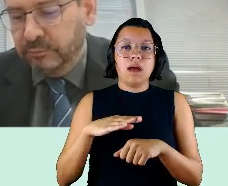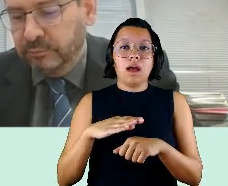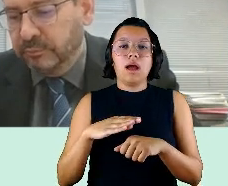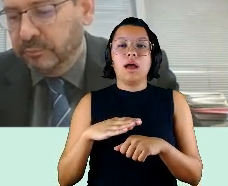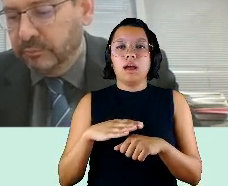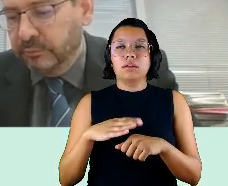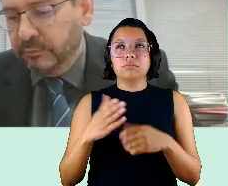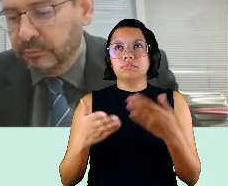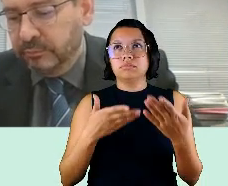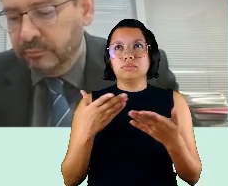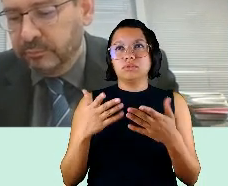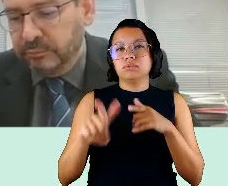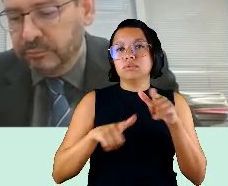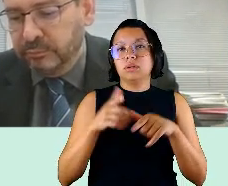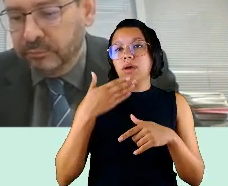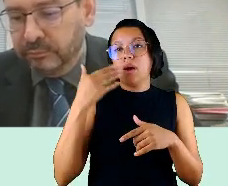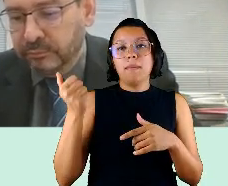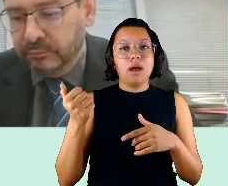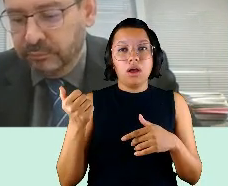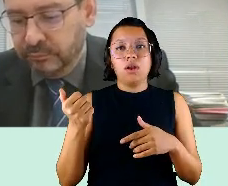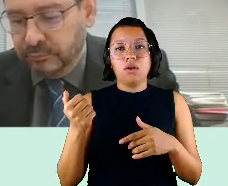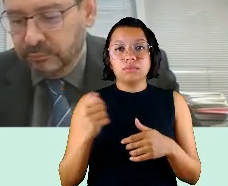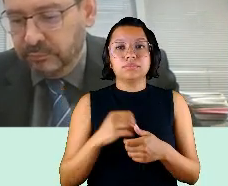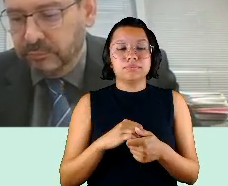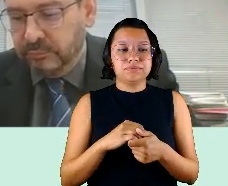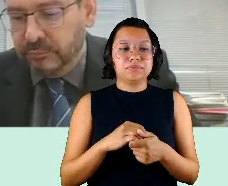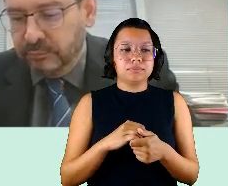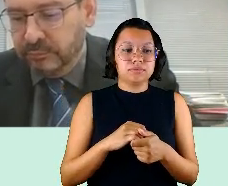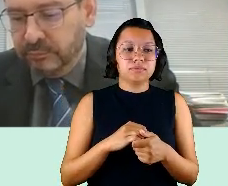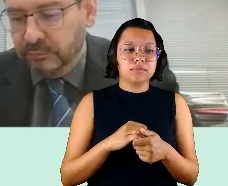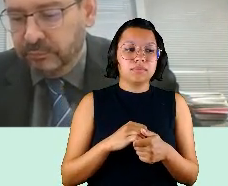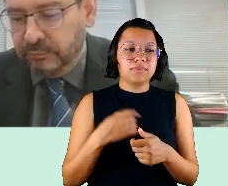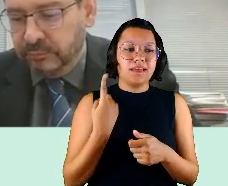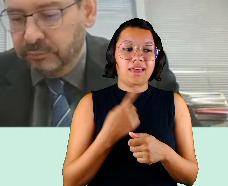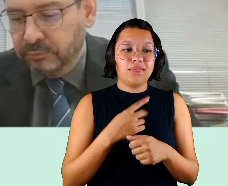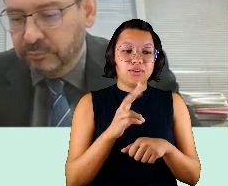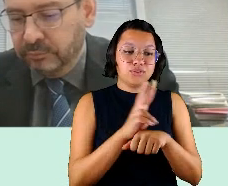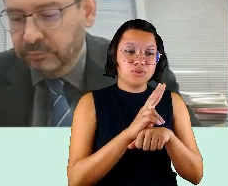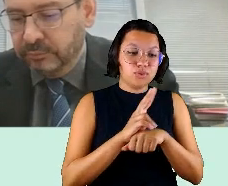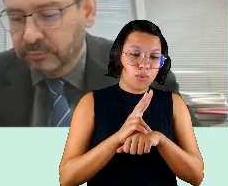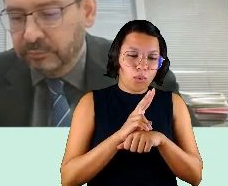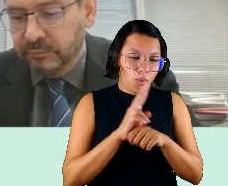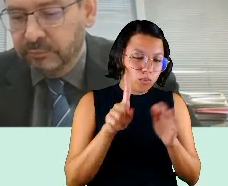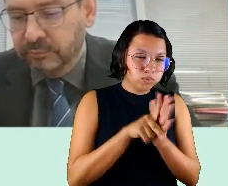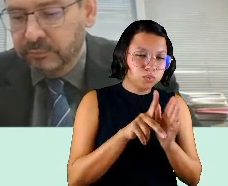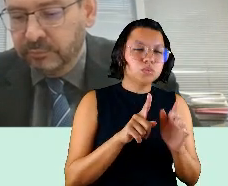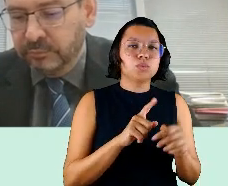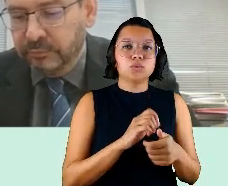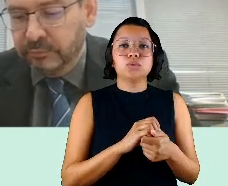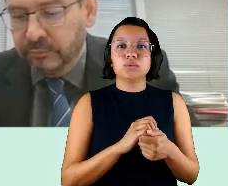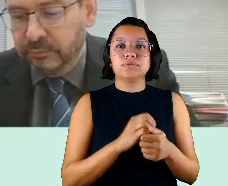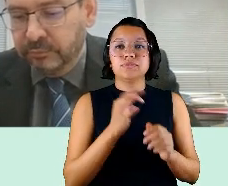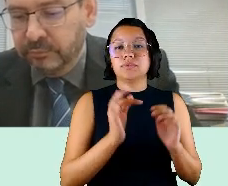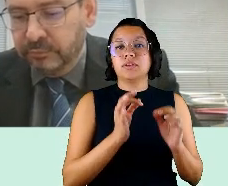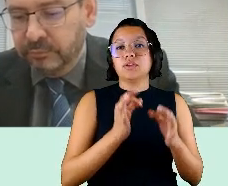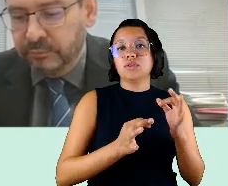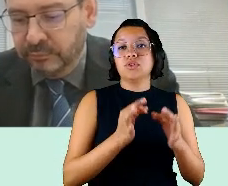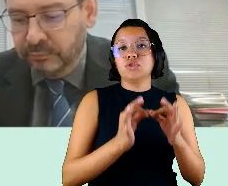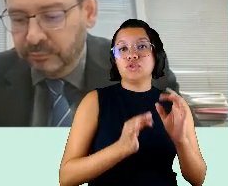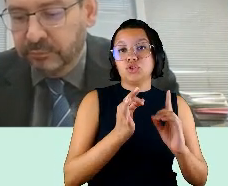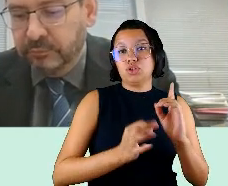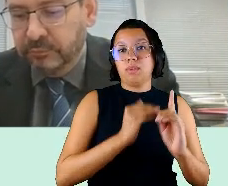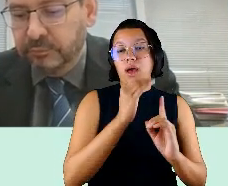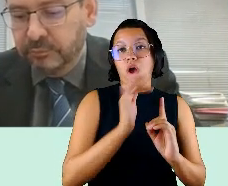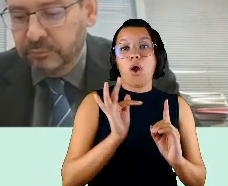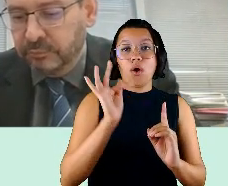eficiente sobre tudo isso, a nossa corregedora regional, a desembargadora federal Marisa Santos, ela